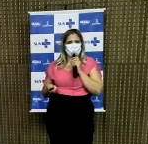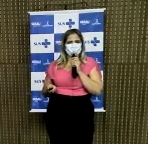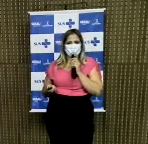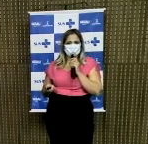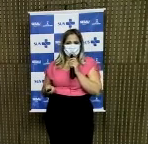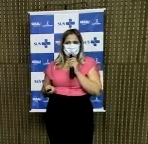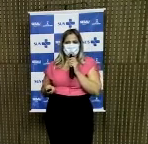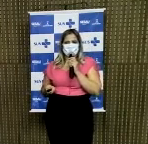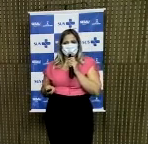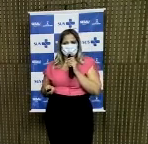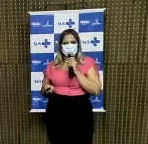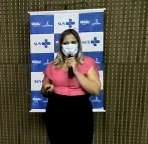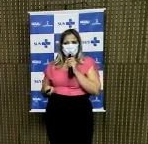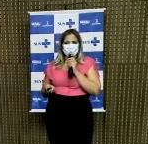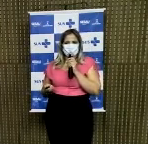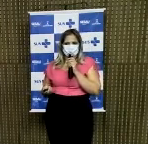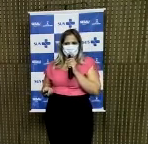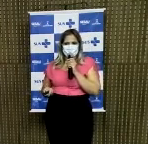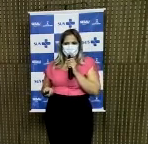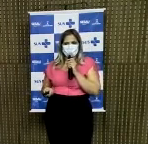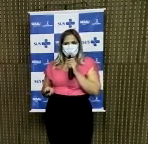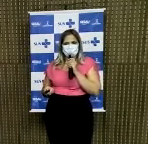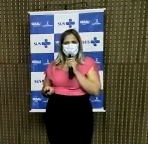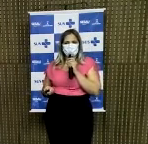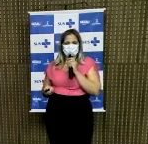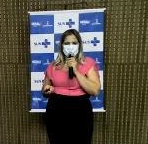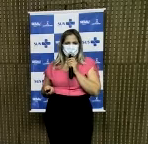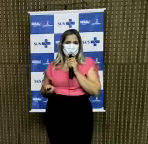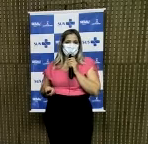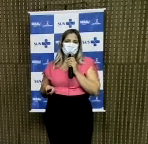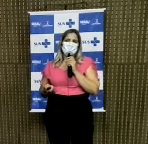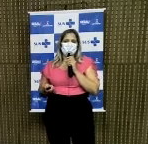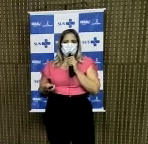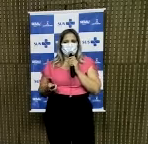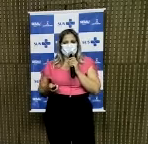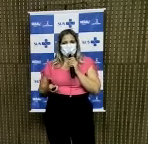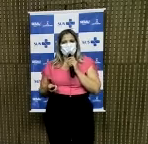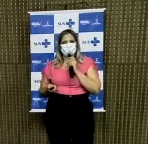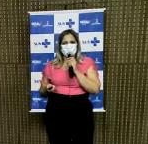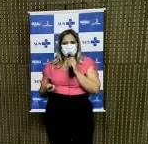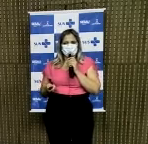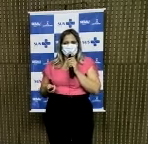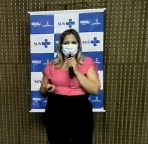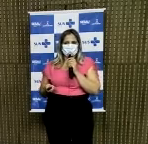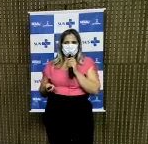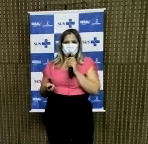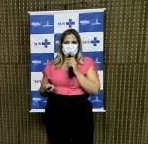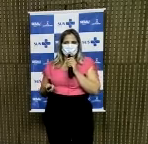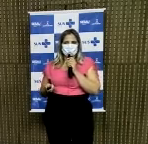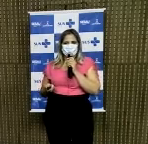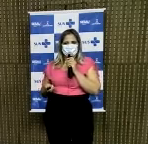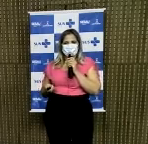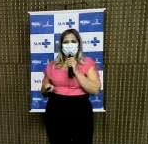de pré-natal, né, dessa gestante no primeiro trimestre, dessas busca ativa, dessas pacientes faltosas. Então, a gente